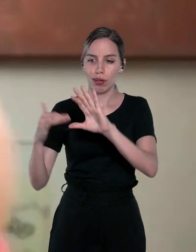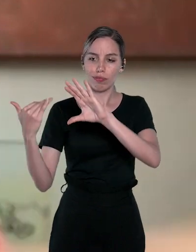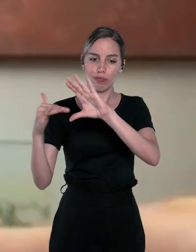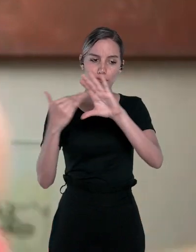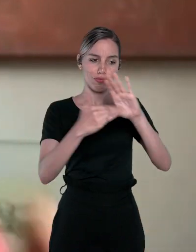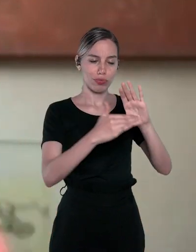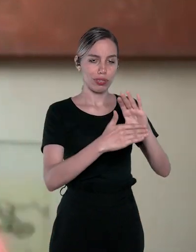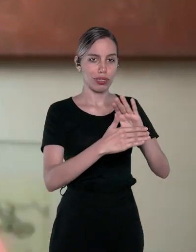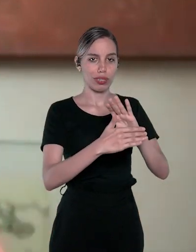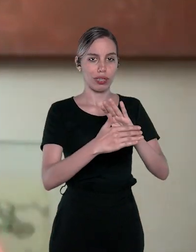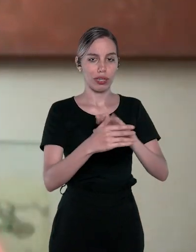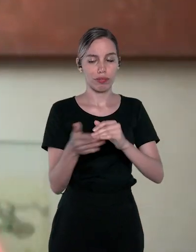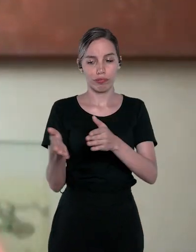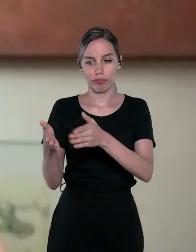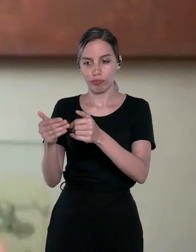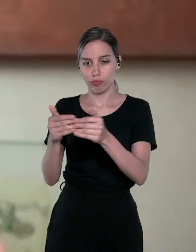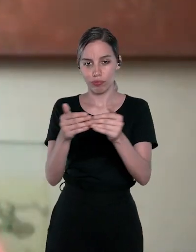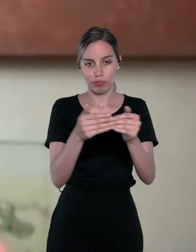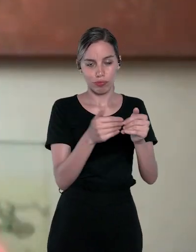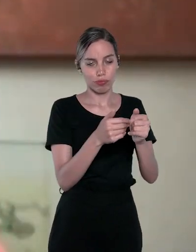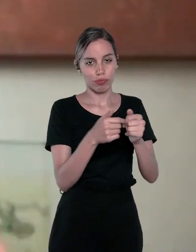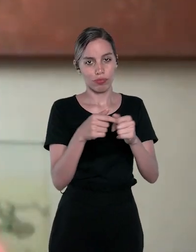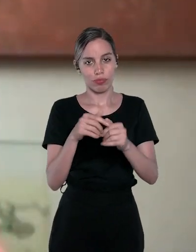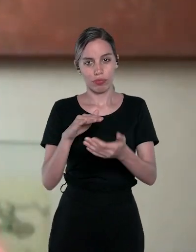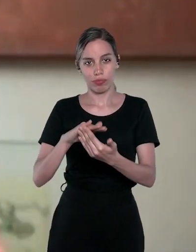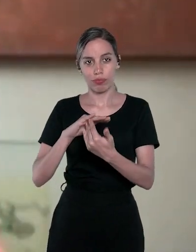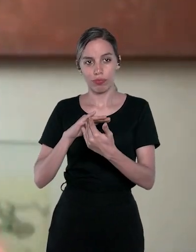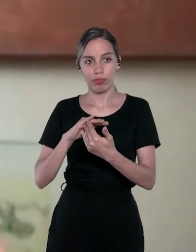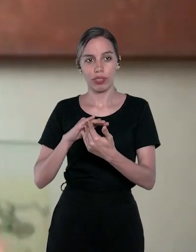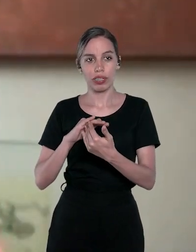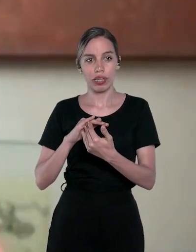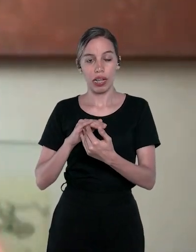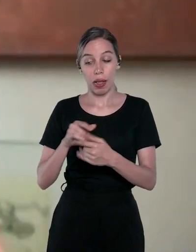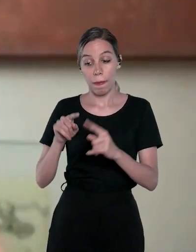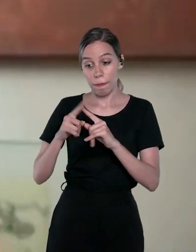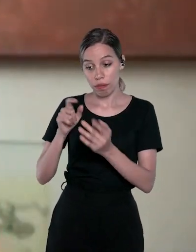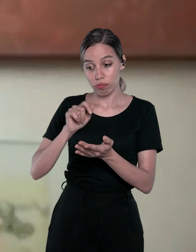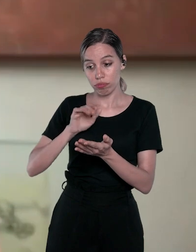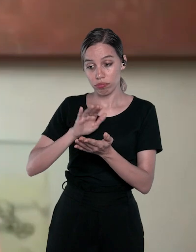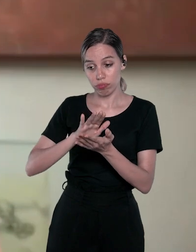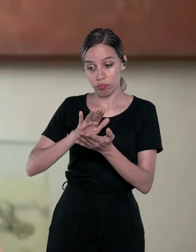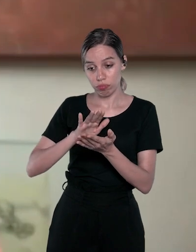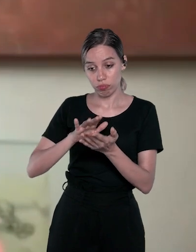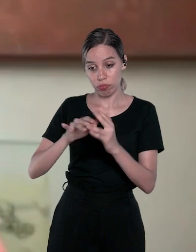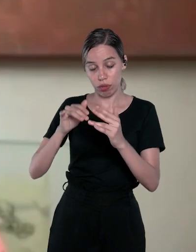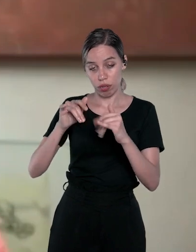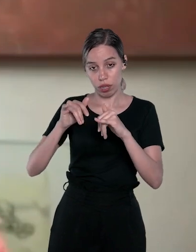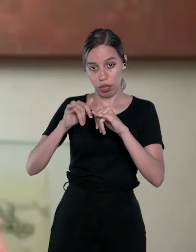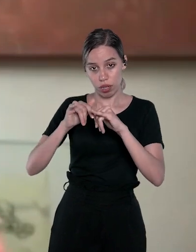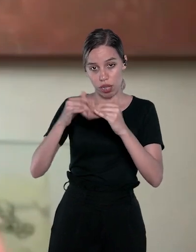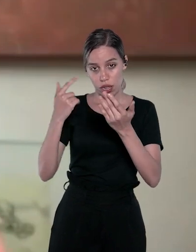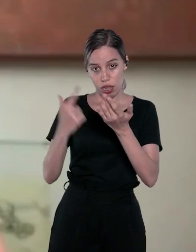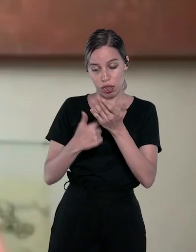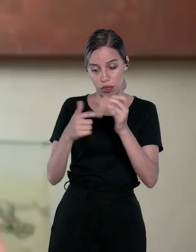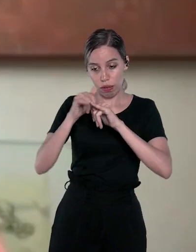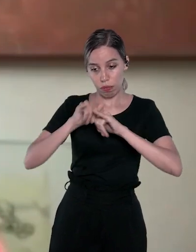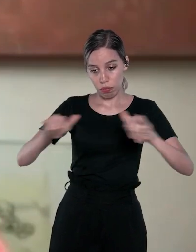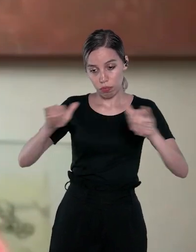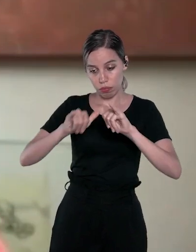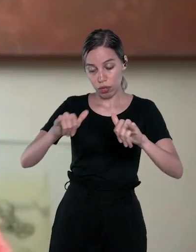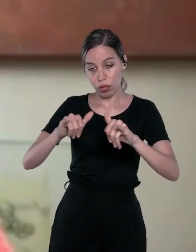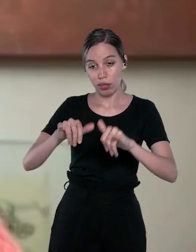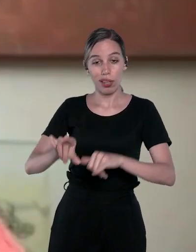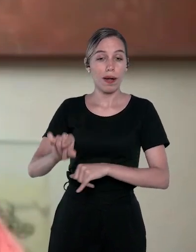edição saiu, eu hoje tenho muito poucos livros, exemplares dessas